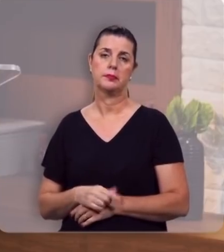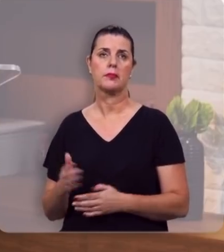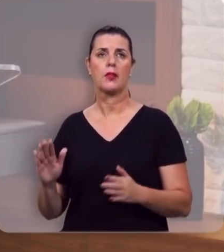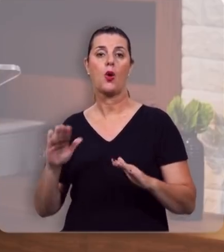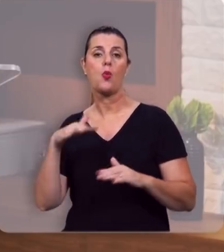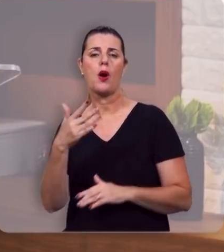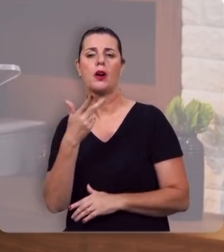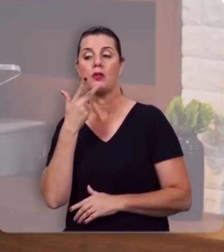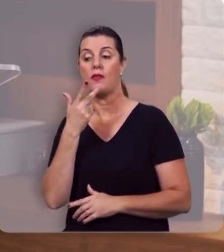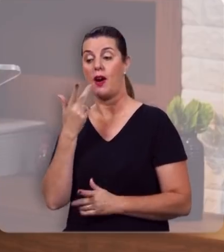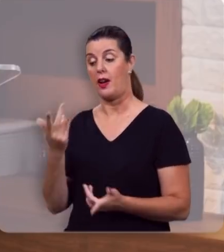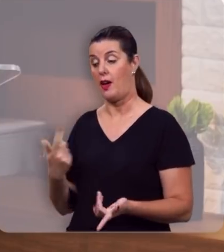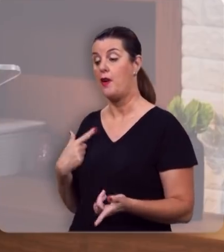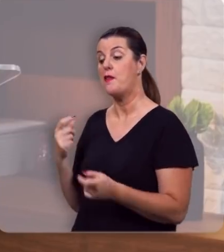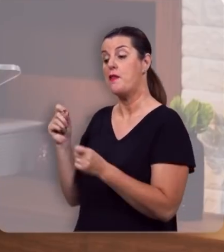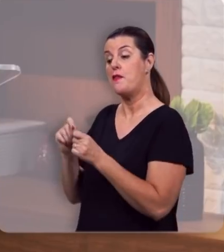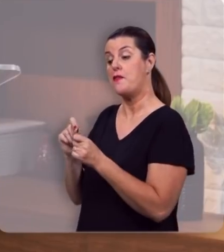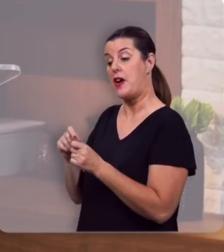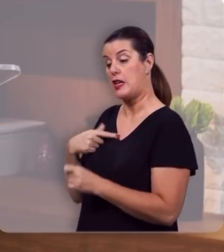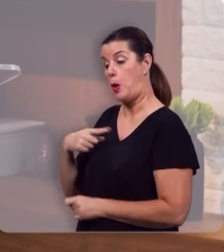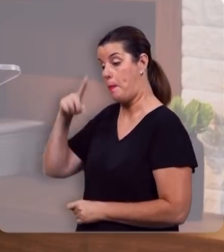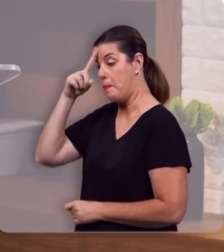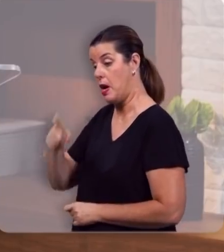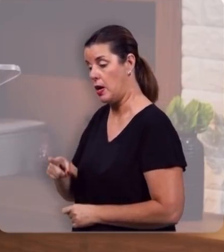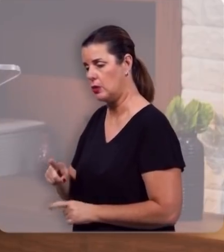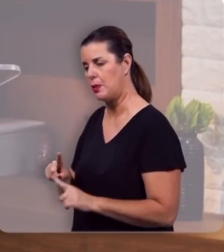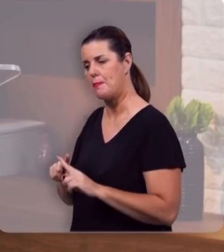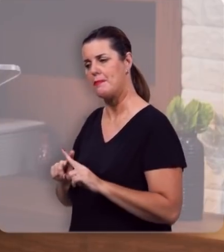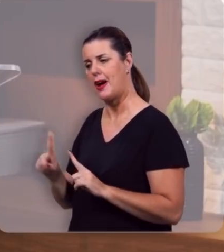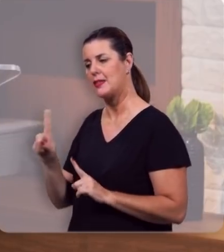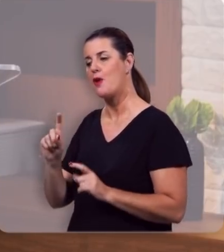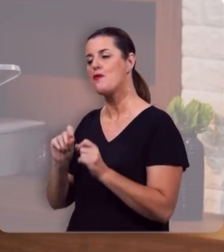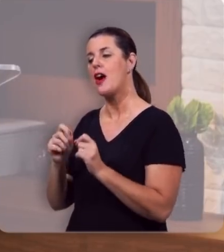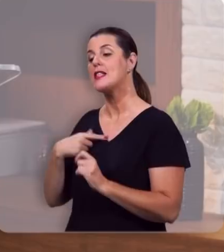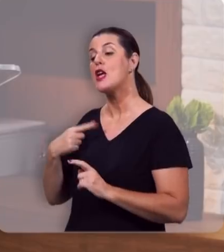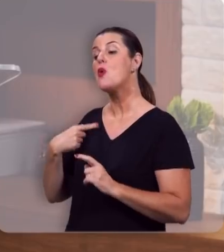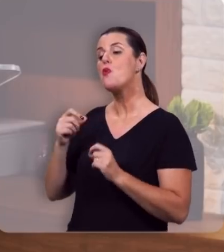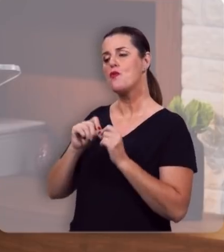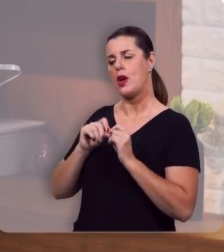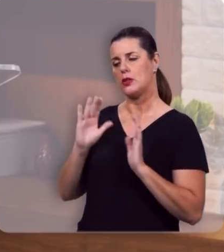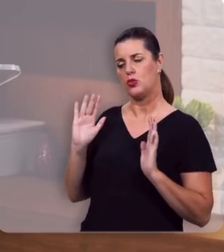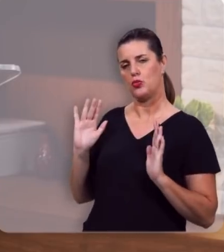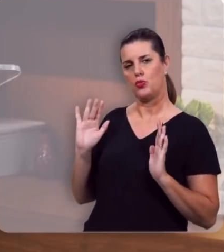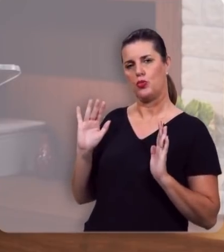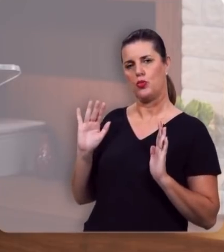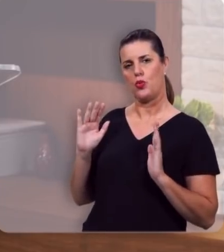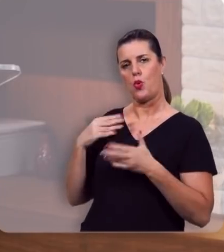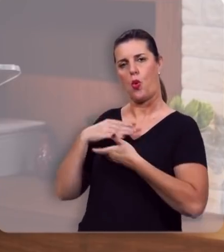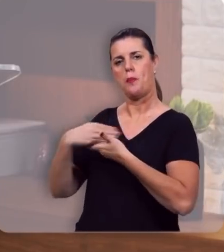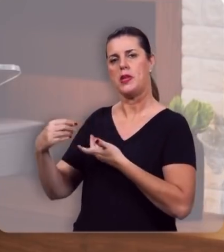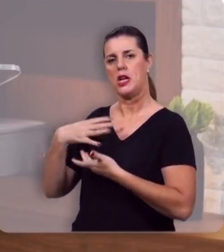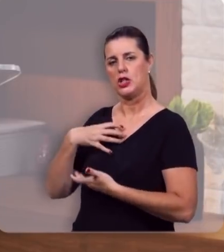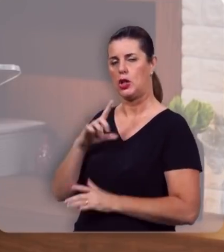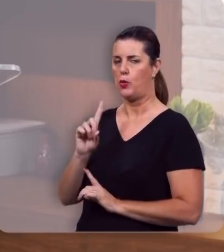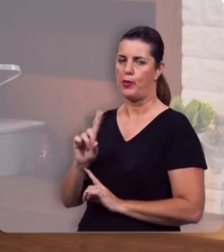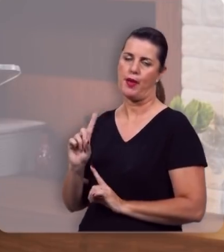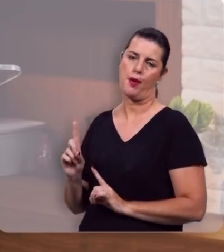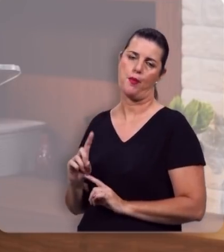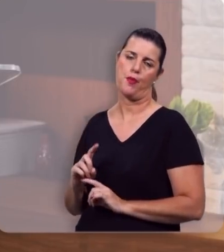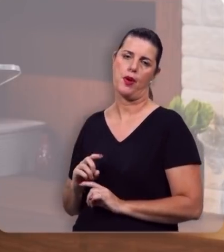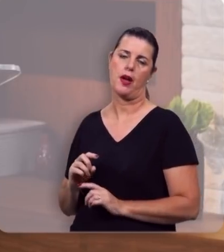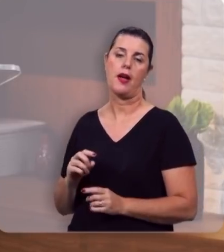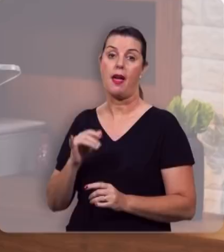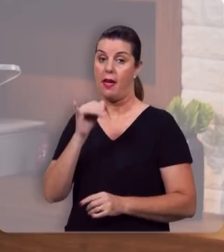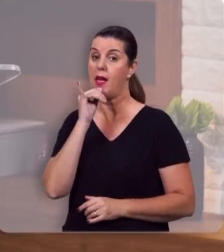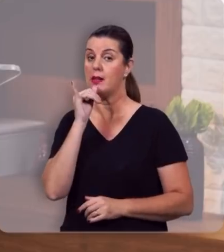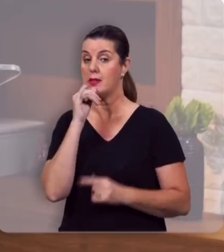É quando ele diz: faça o que eu mando, mas não faça o que eu faço. O exemplo não é